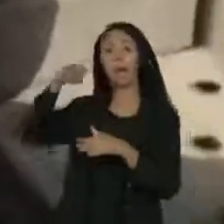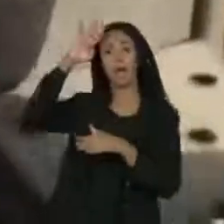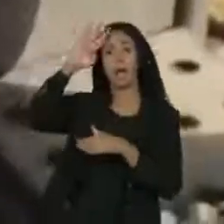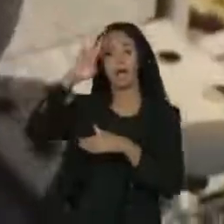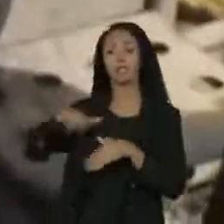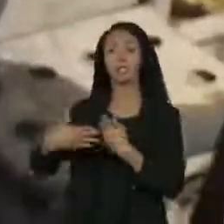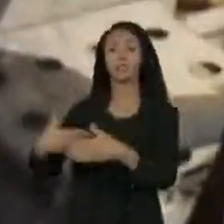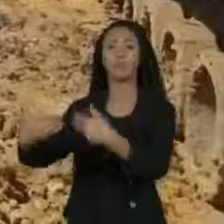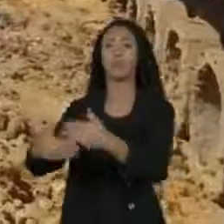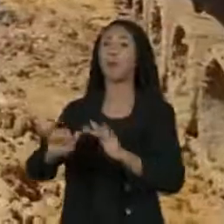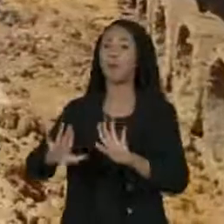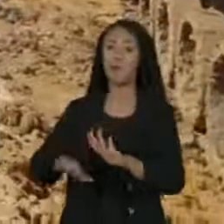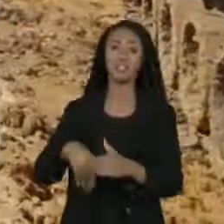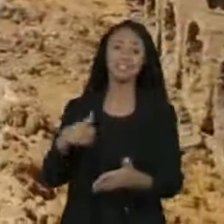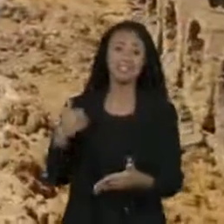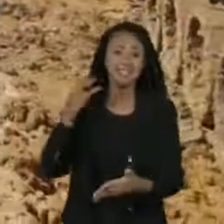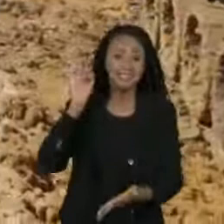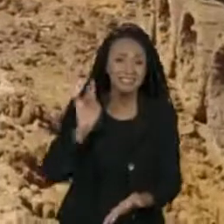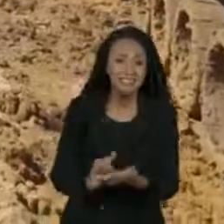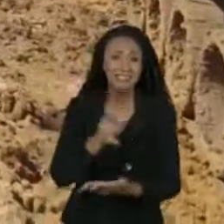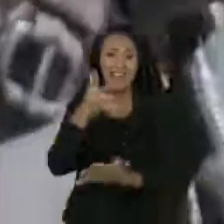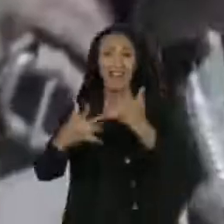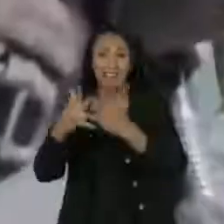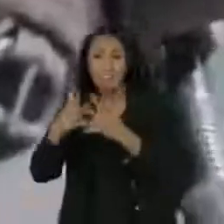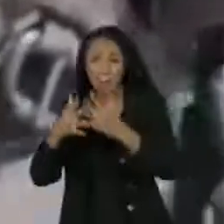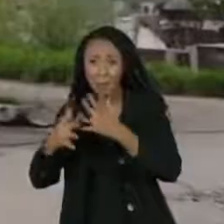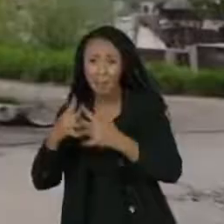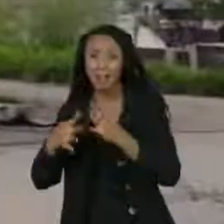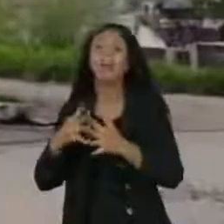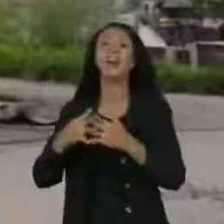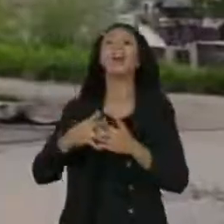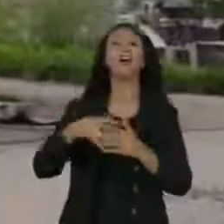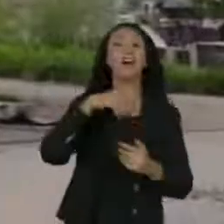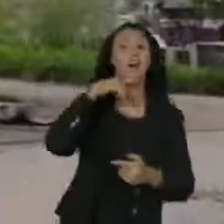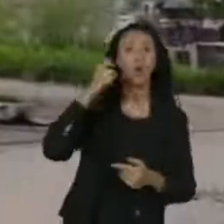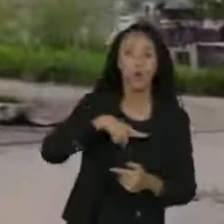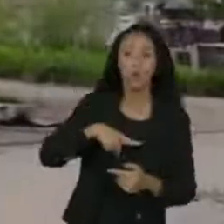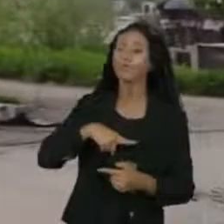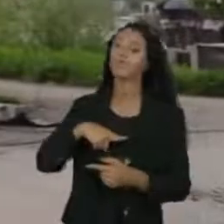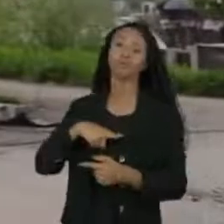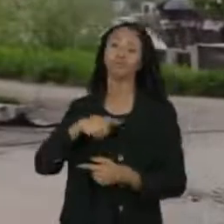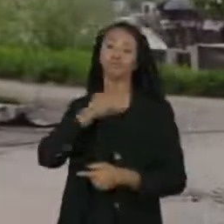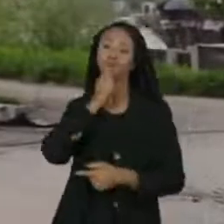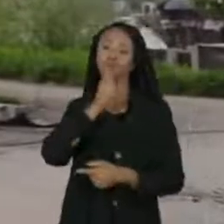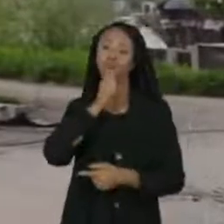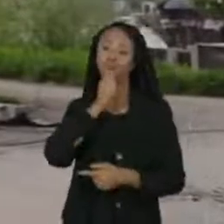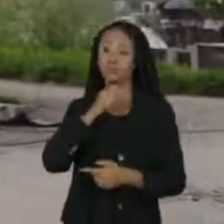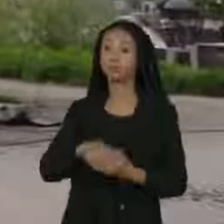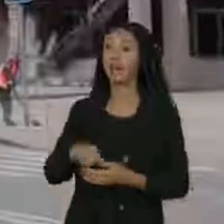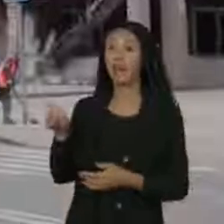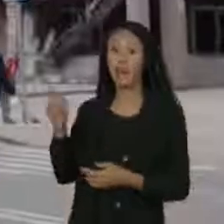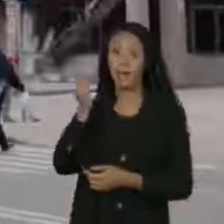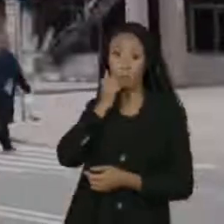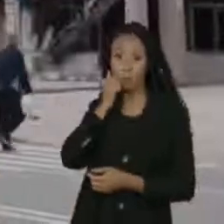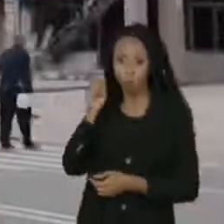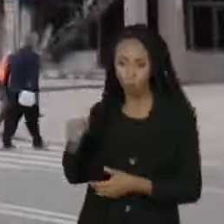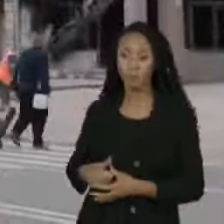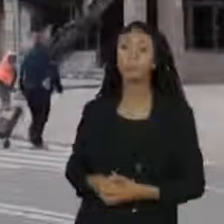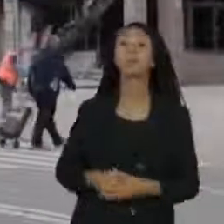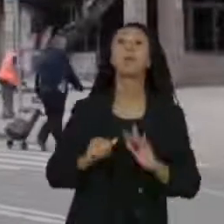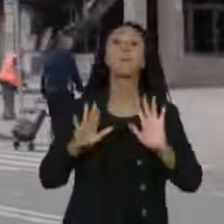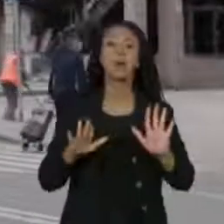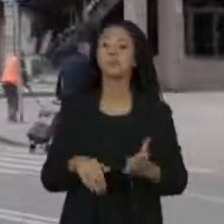até agora não foi suficiente para atrapalhar os objetivos de Moscou na Ucrânia parte de mariupol já está sob o controle dos russos